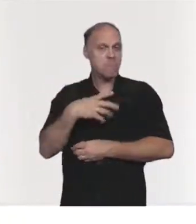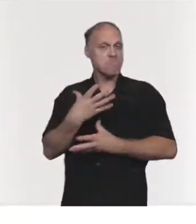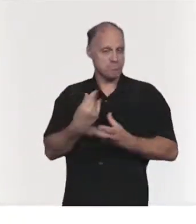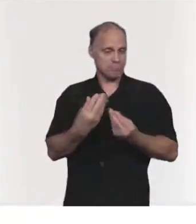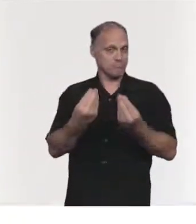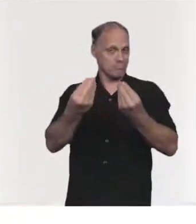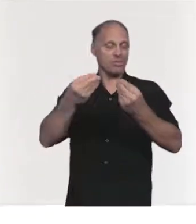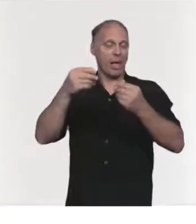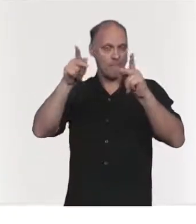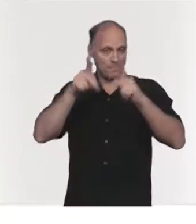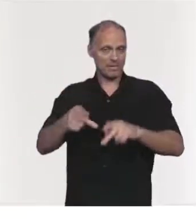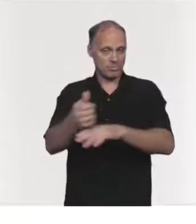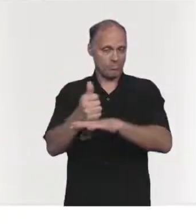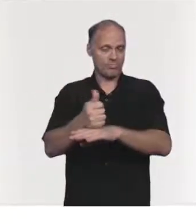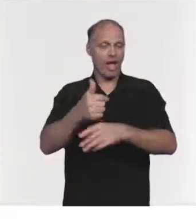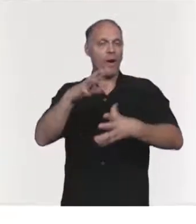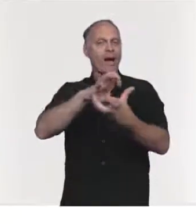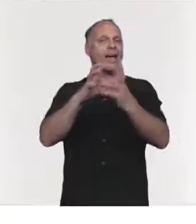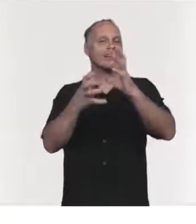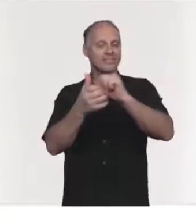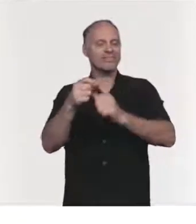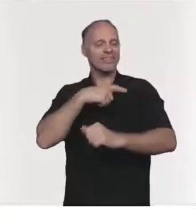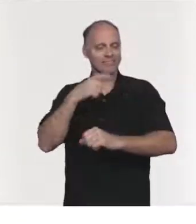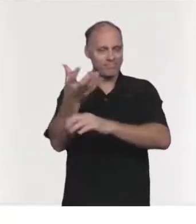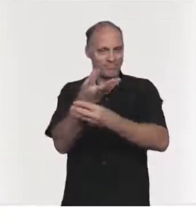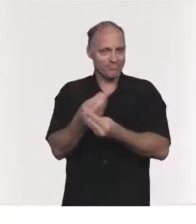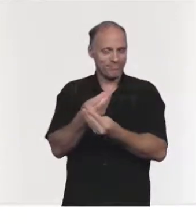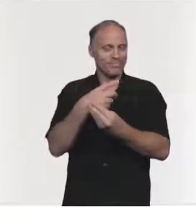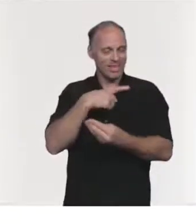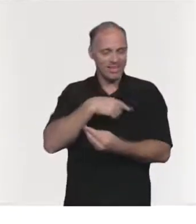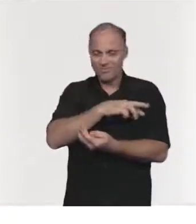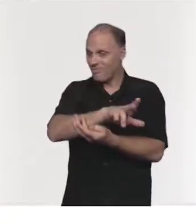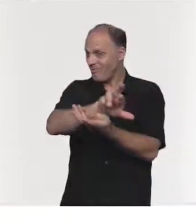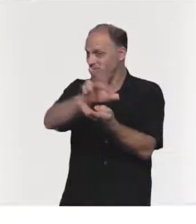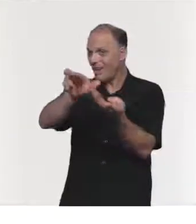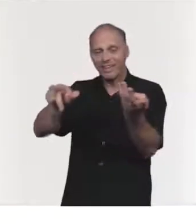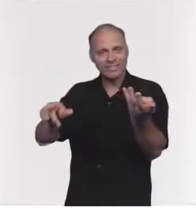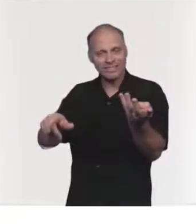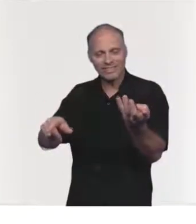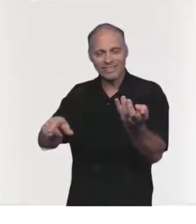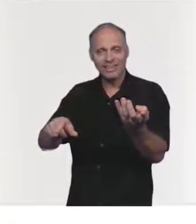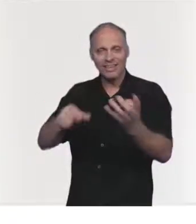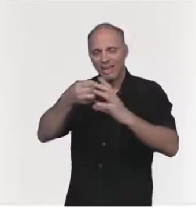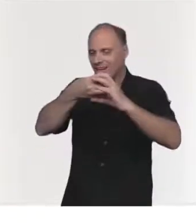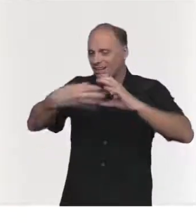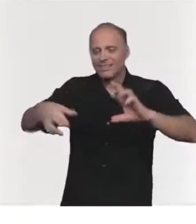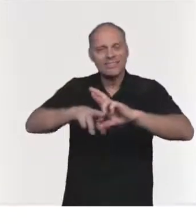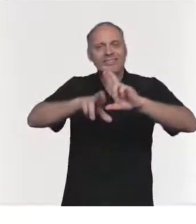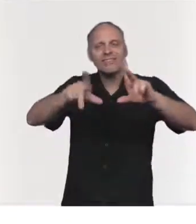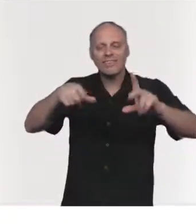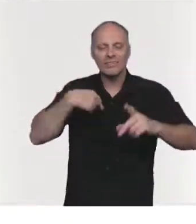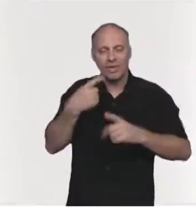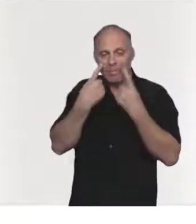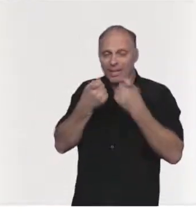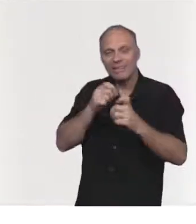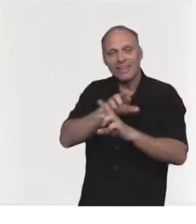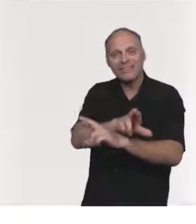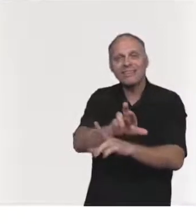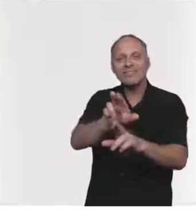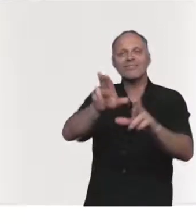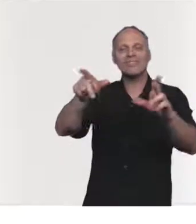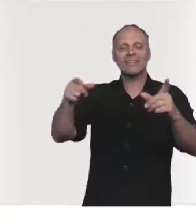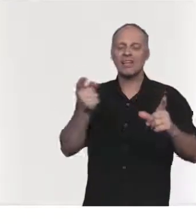é habitada por artistas diversos, porque o que me interessa é essa diversidade.